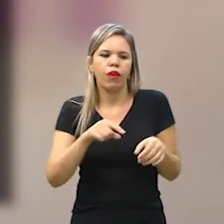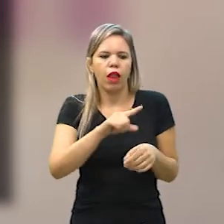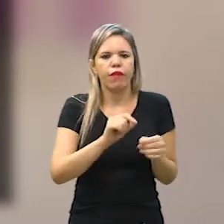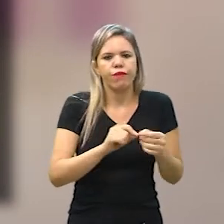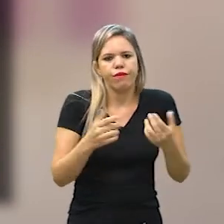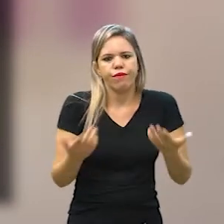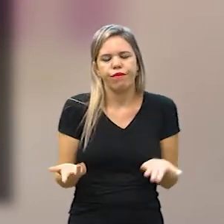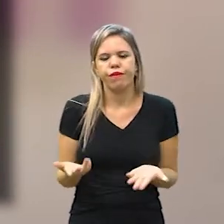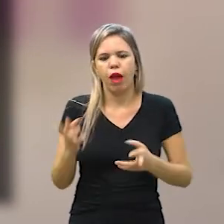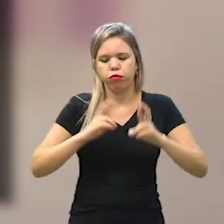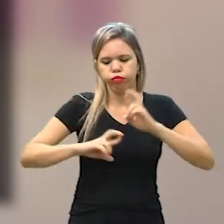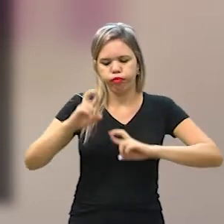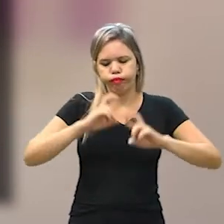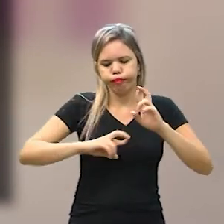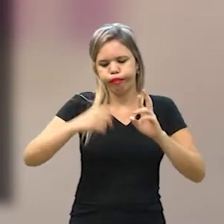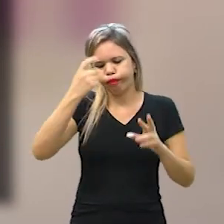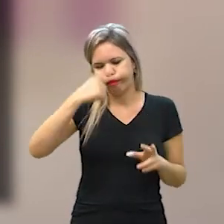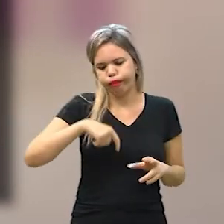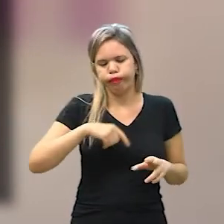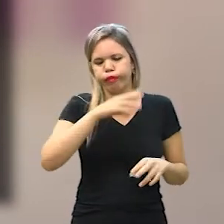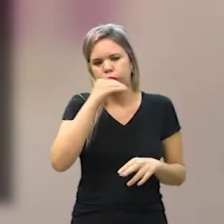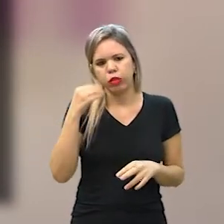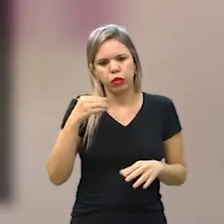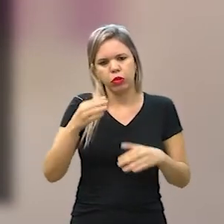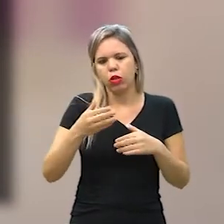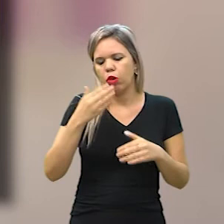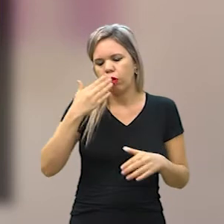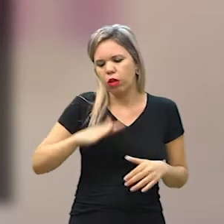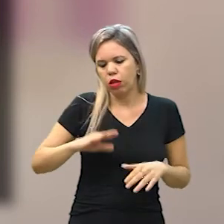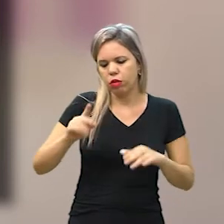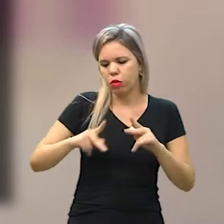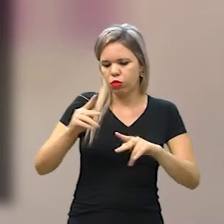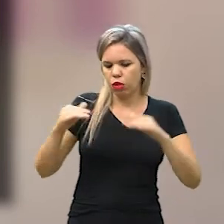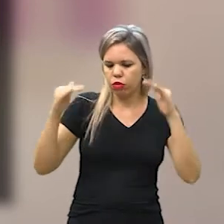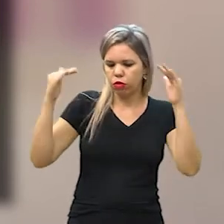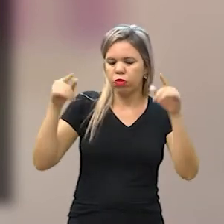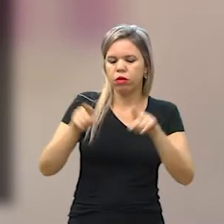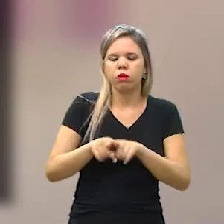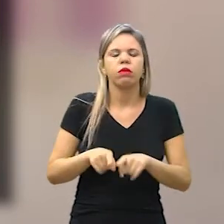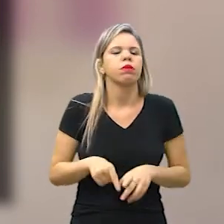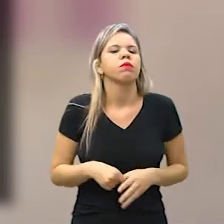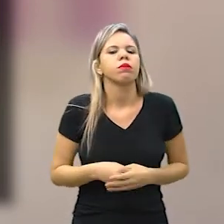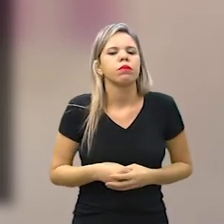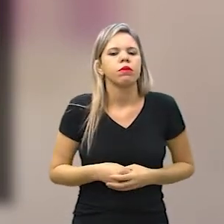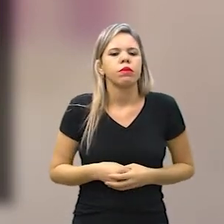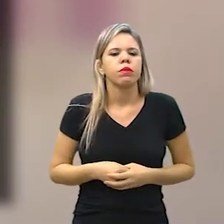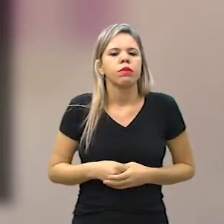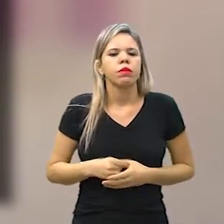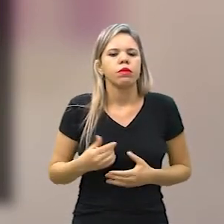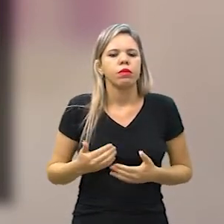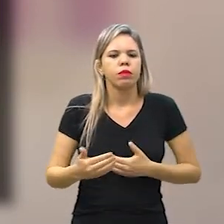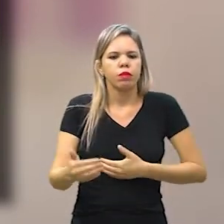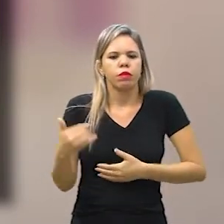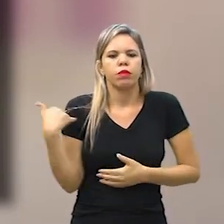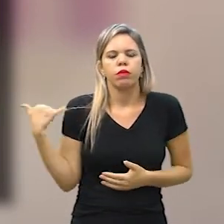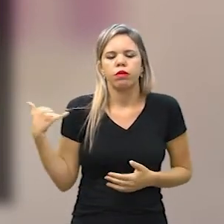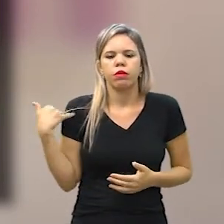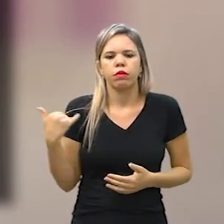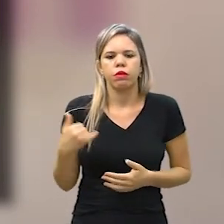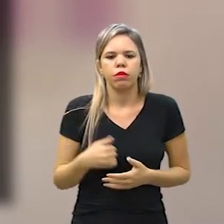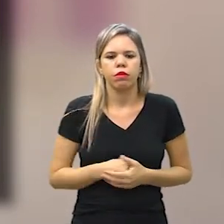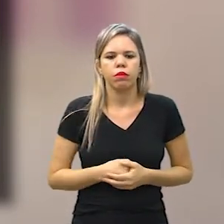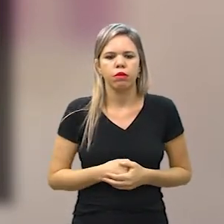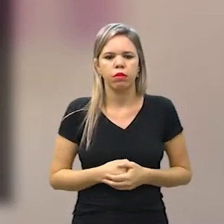clínico, você examina a pessoa, o adolescente, a criança, o adulto, e você, a partir de cada faixa